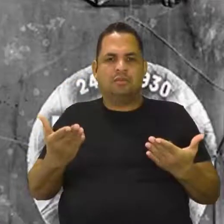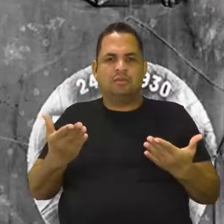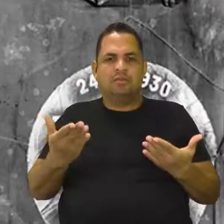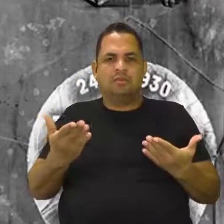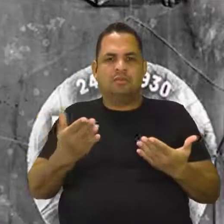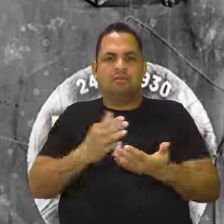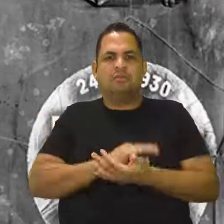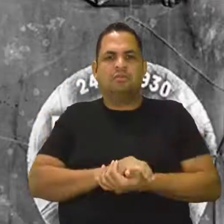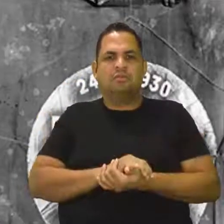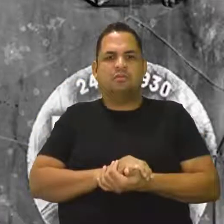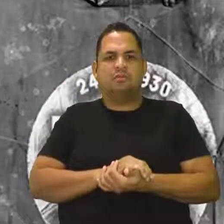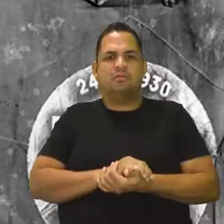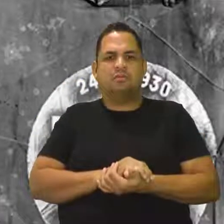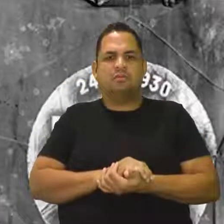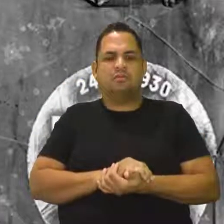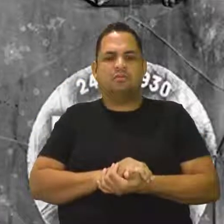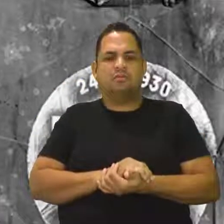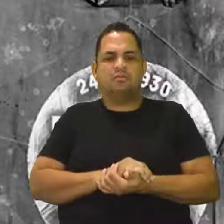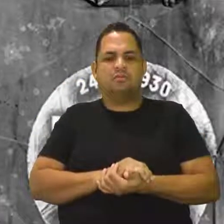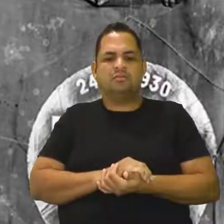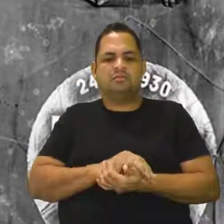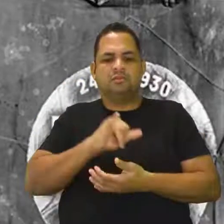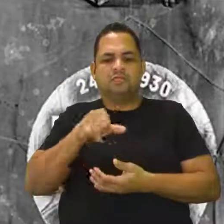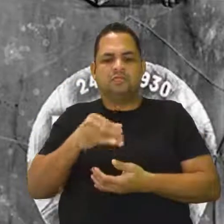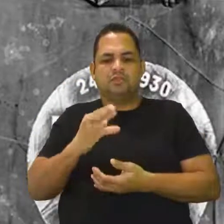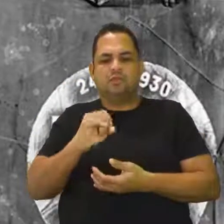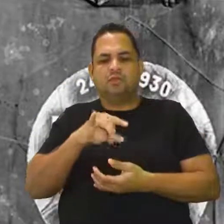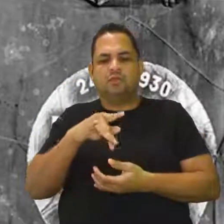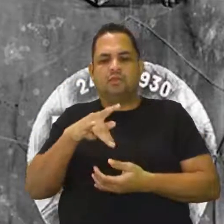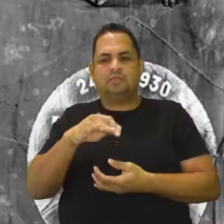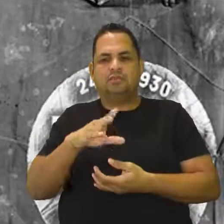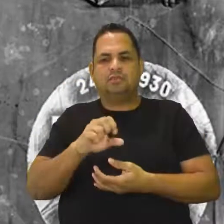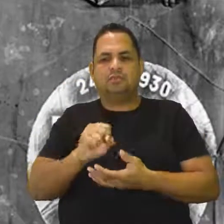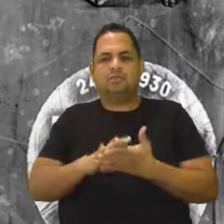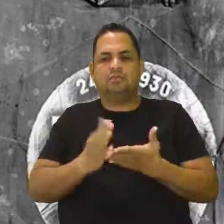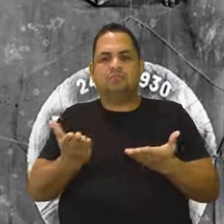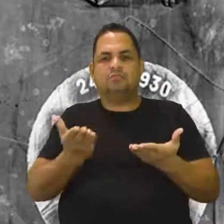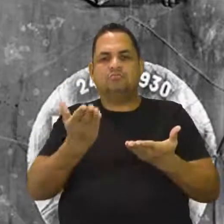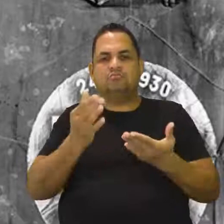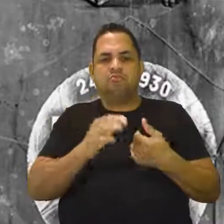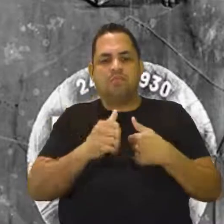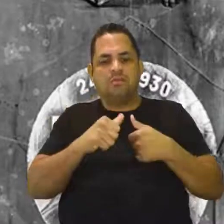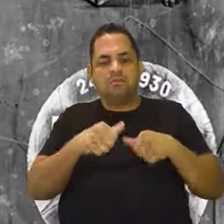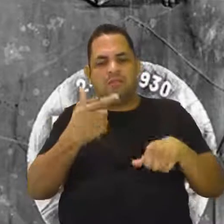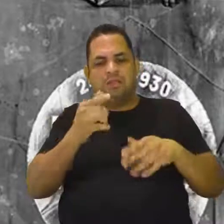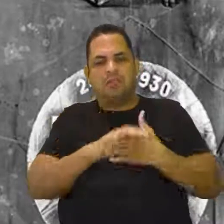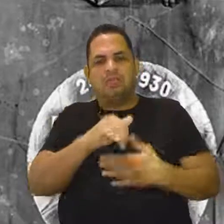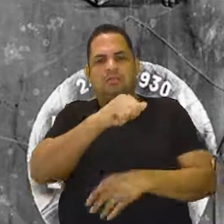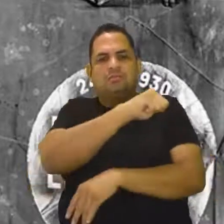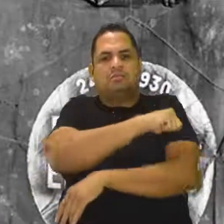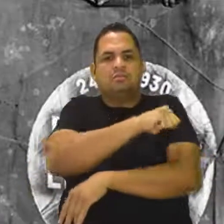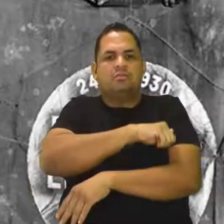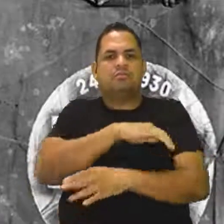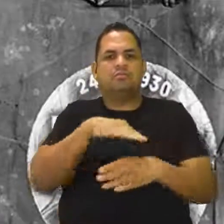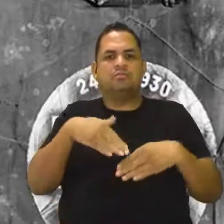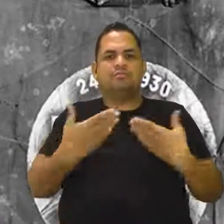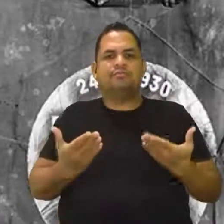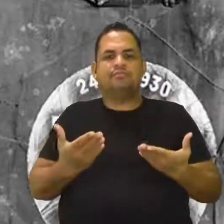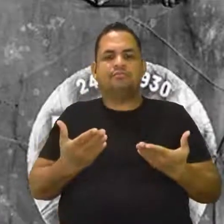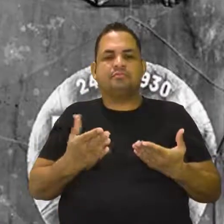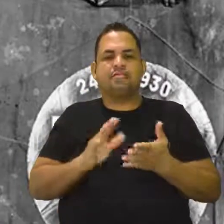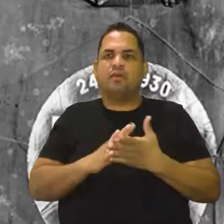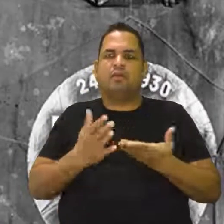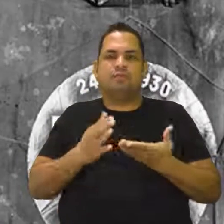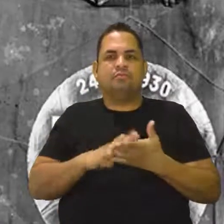Só para vocês terem ideia. E aí estava o João Pessoa estava lá no Rio de Janeiro, ou lá